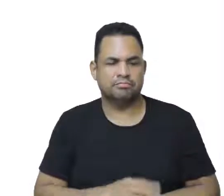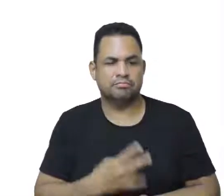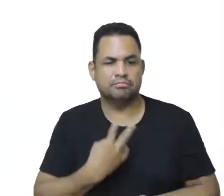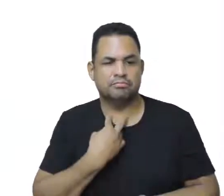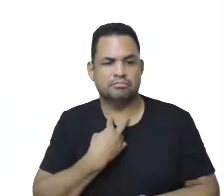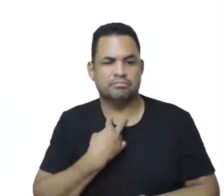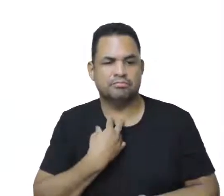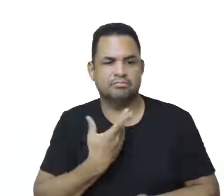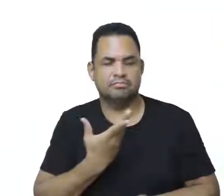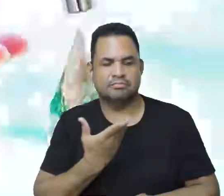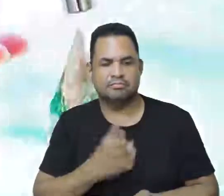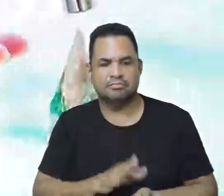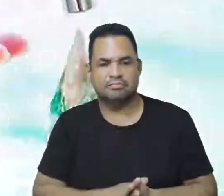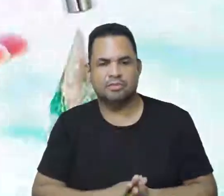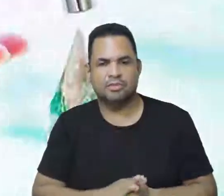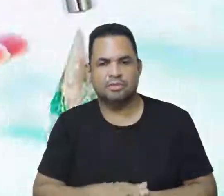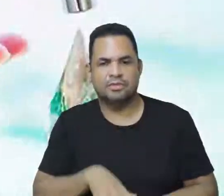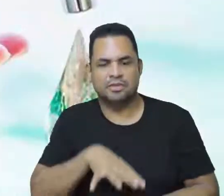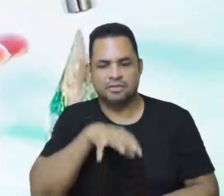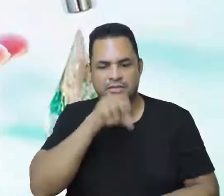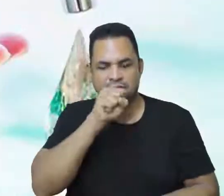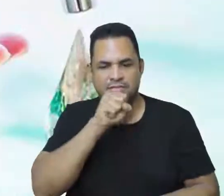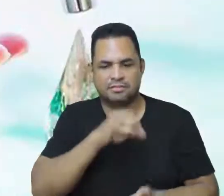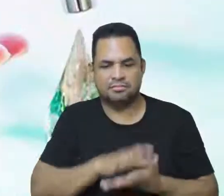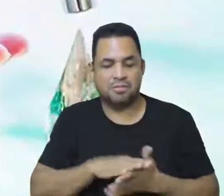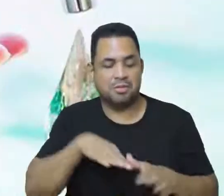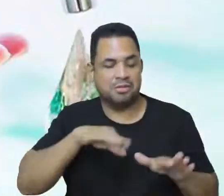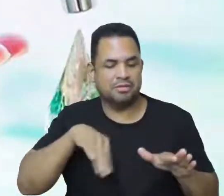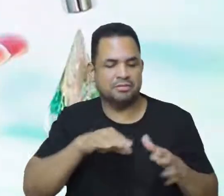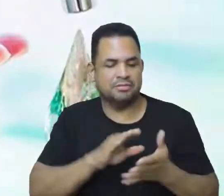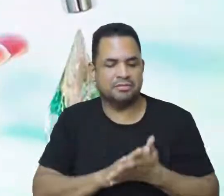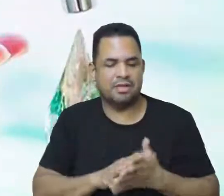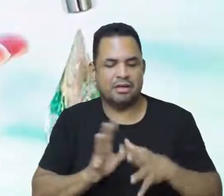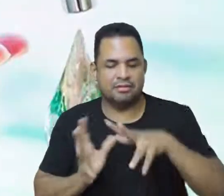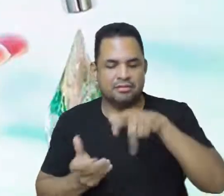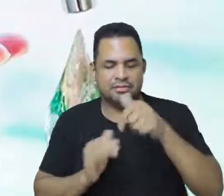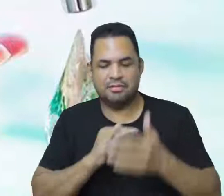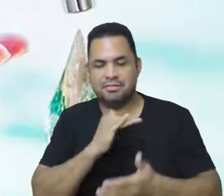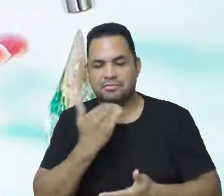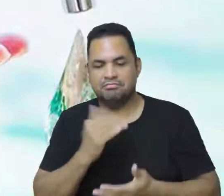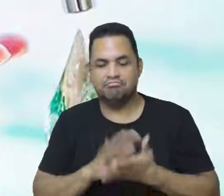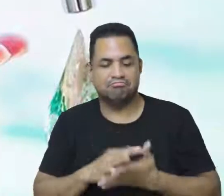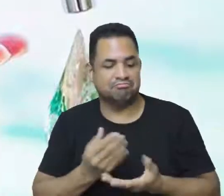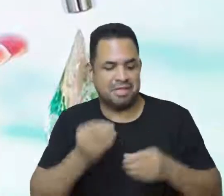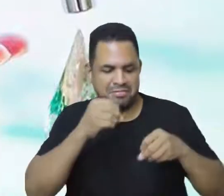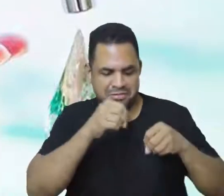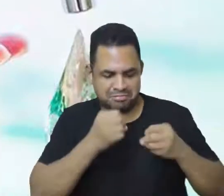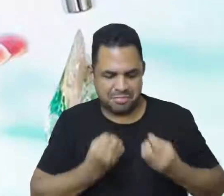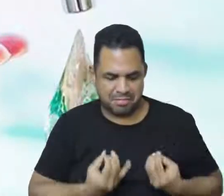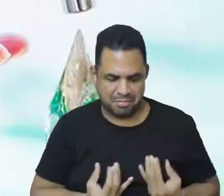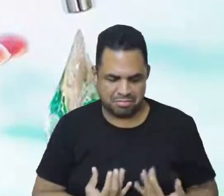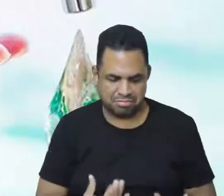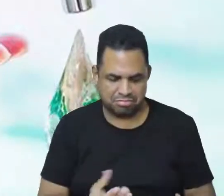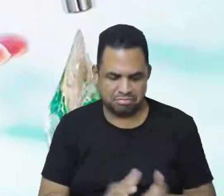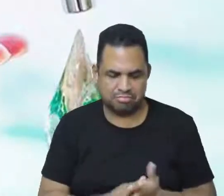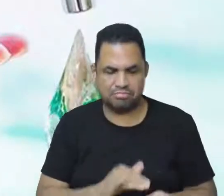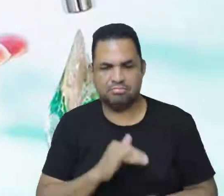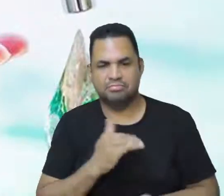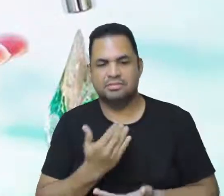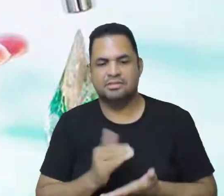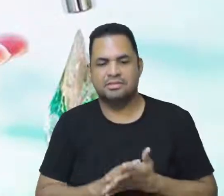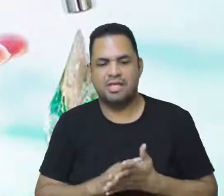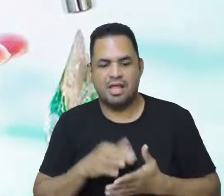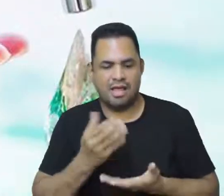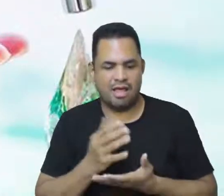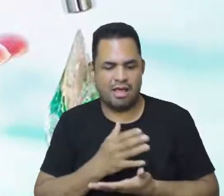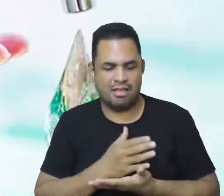mais nadar, não posso mais respirar, a terra está morrendo, não dá mais para plantar, se planta não nasce, se nasce não dá, até